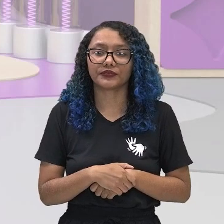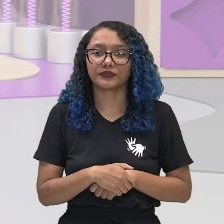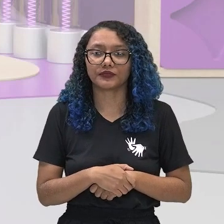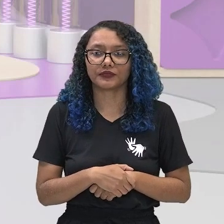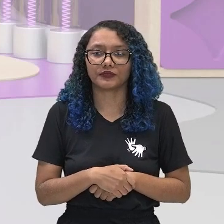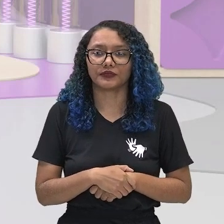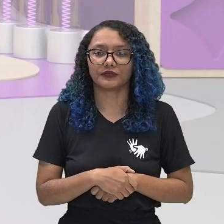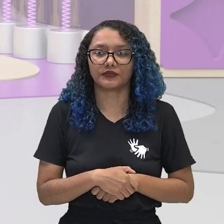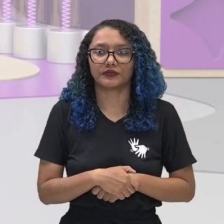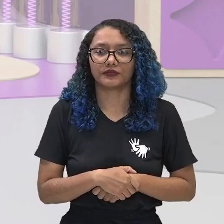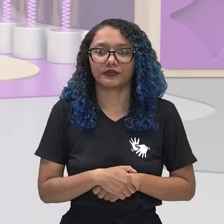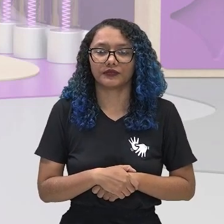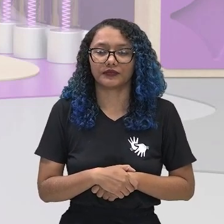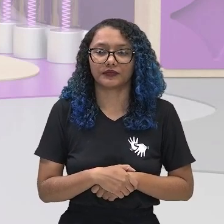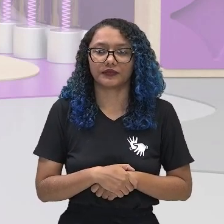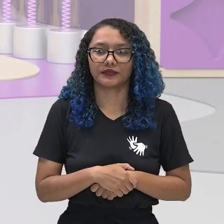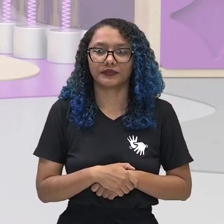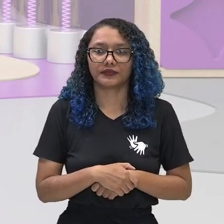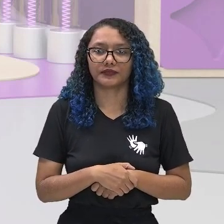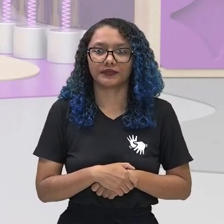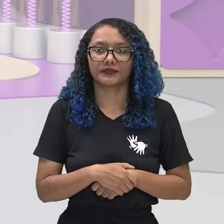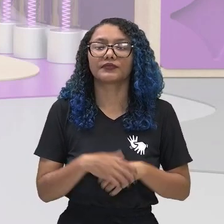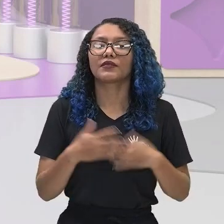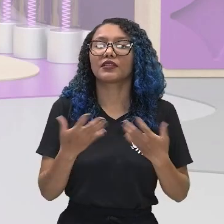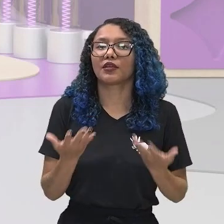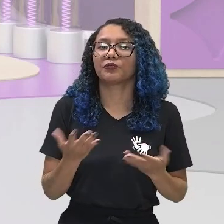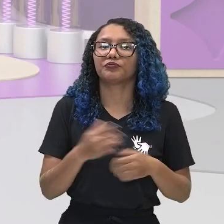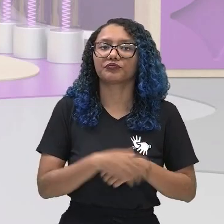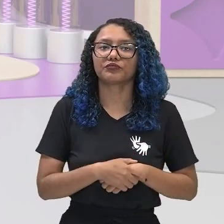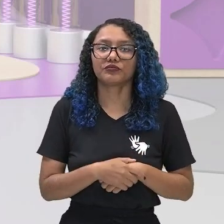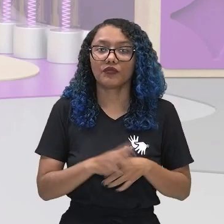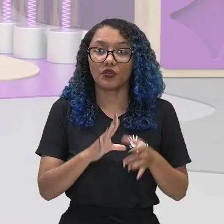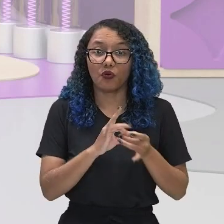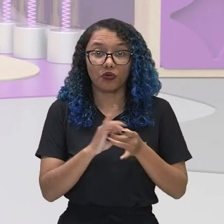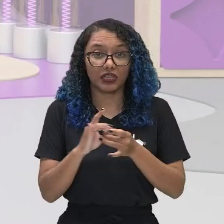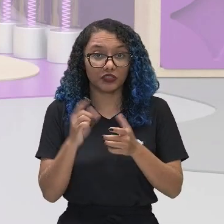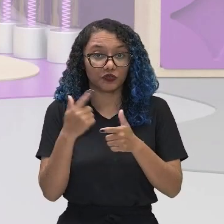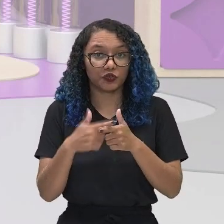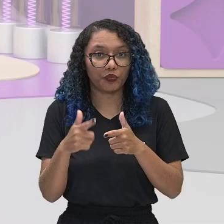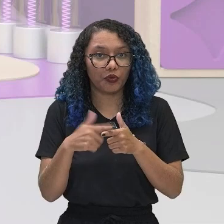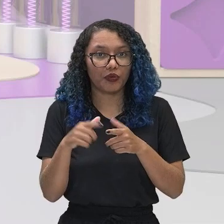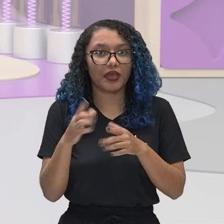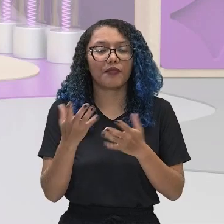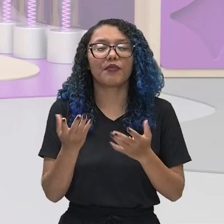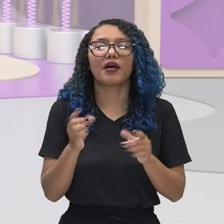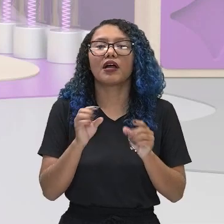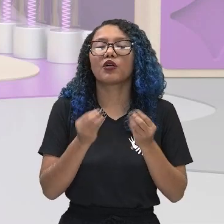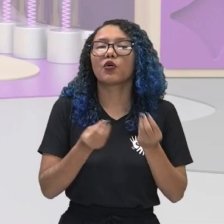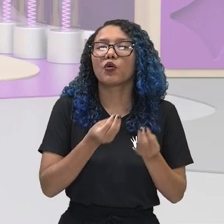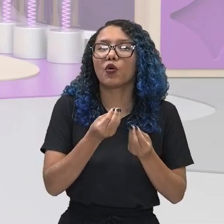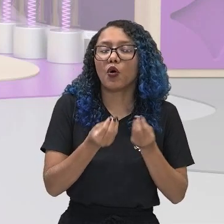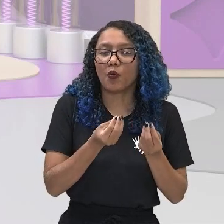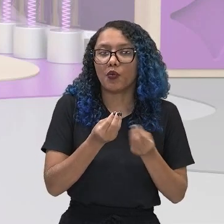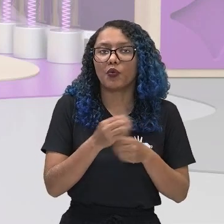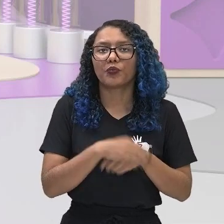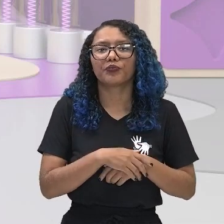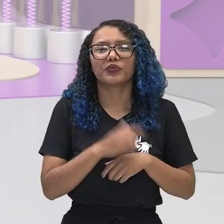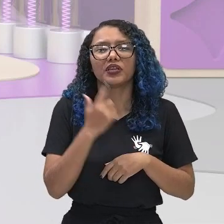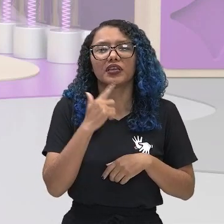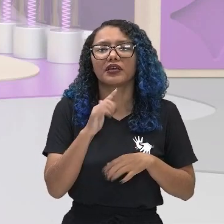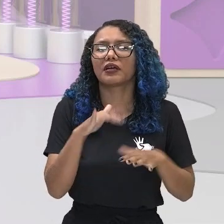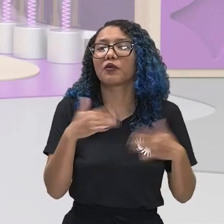uma situação problema, certo? Na nossa língua mãe. Qual é a nossa língua mãe?